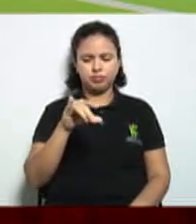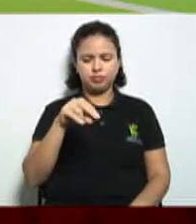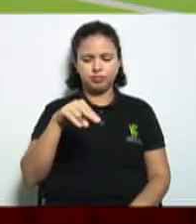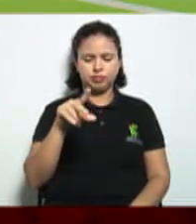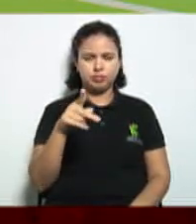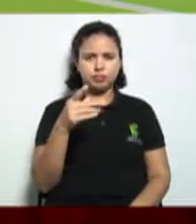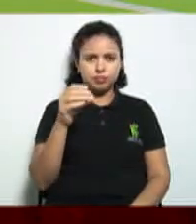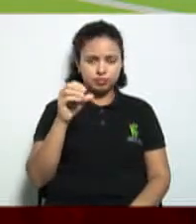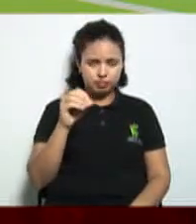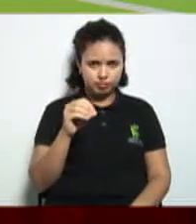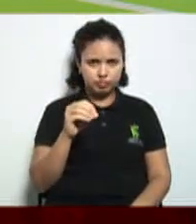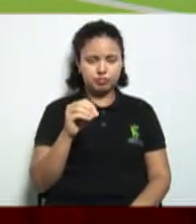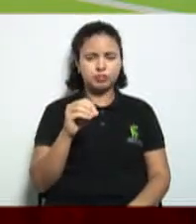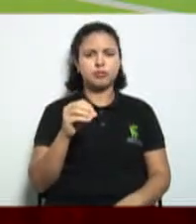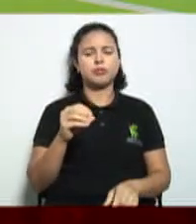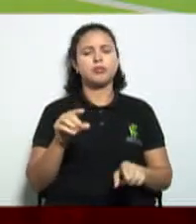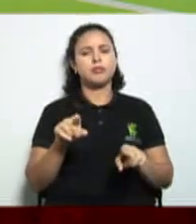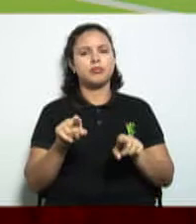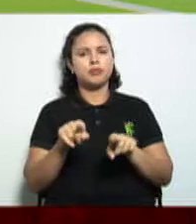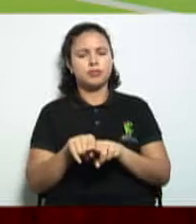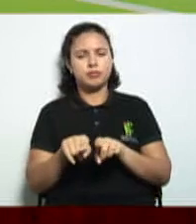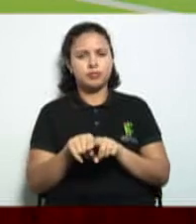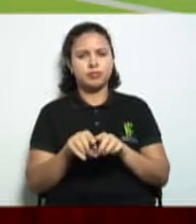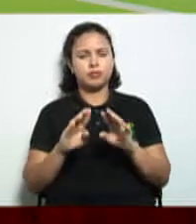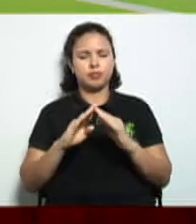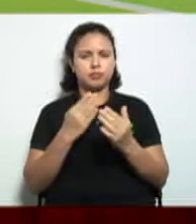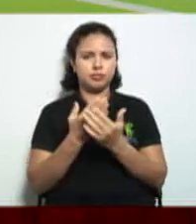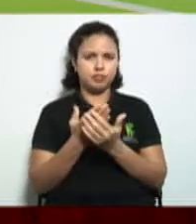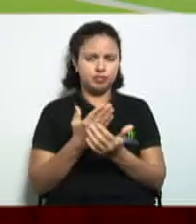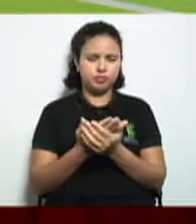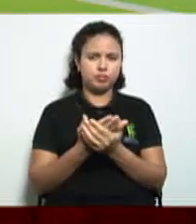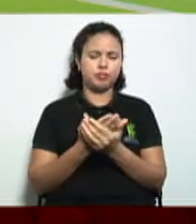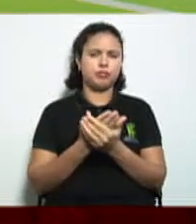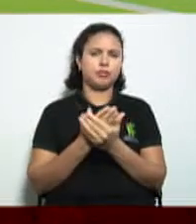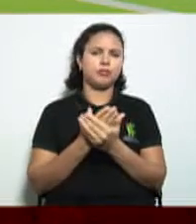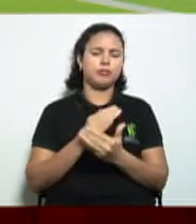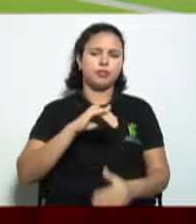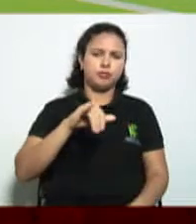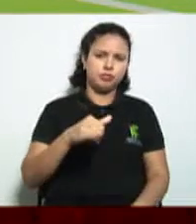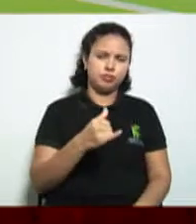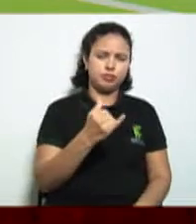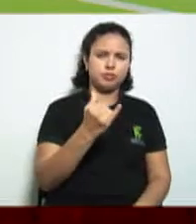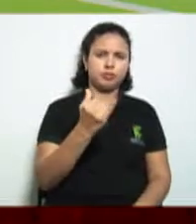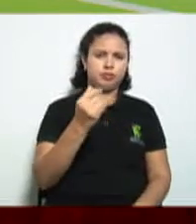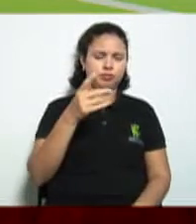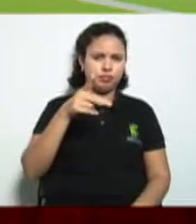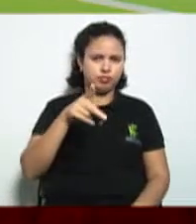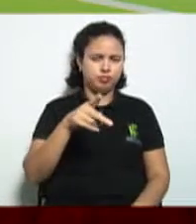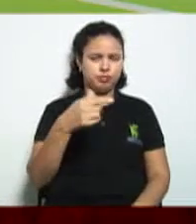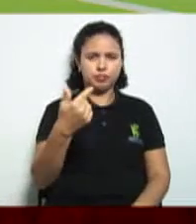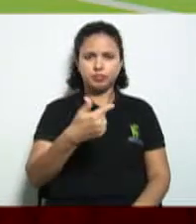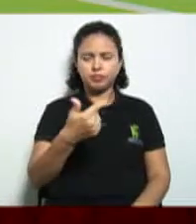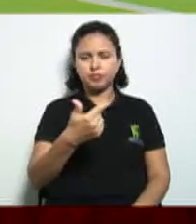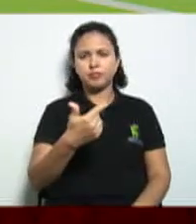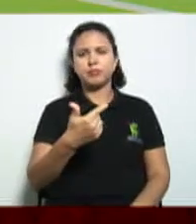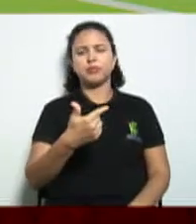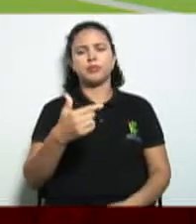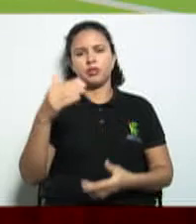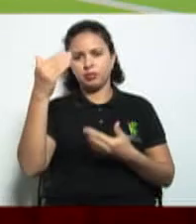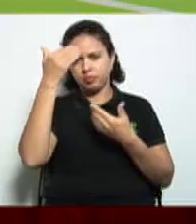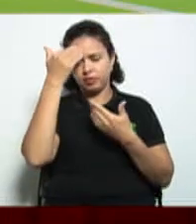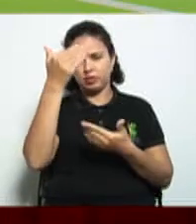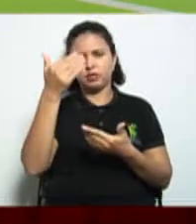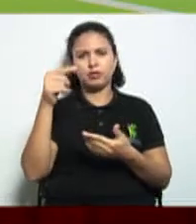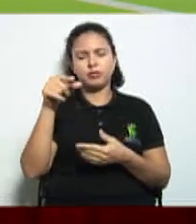Oliveira, Roberto Marinho, João Paulo II e Estrela Azul. Então, todos esses participaram hoje. Obrigada pela participação.